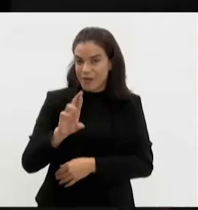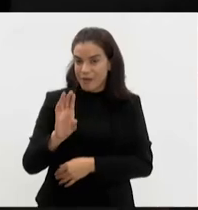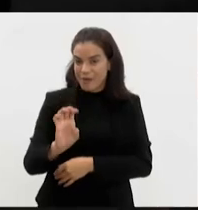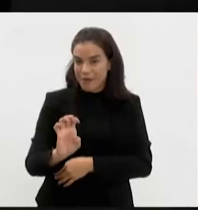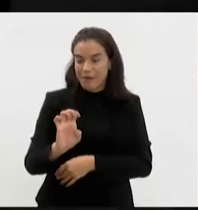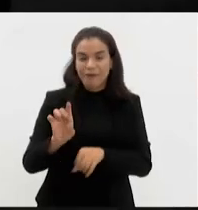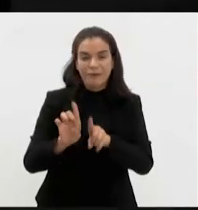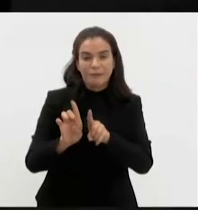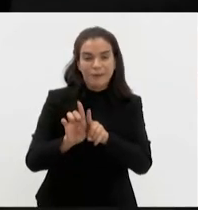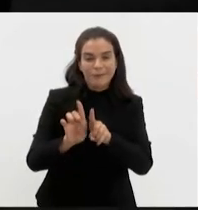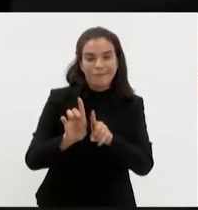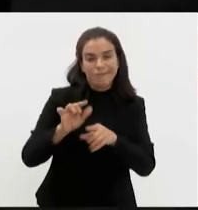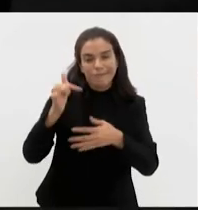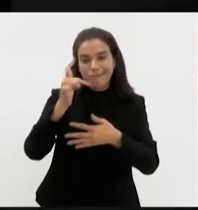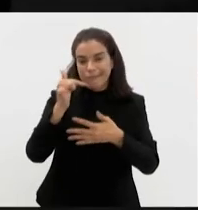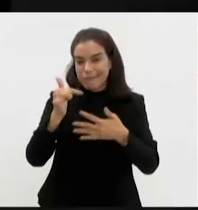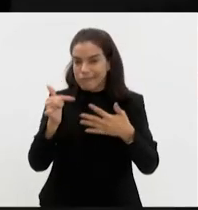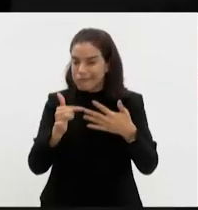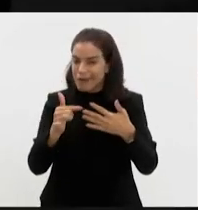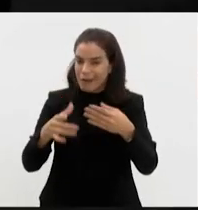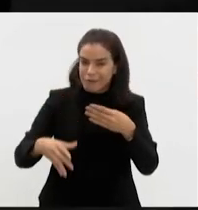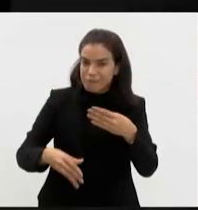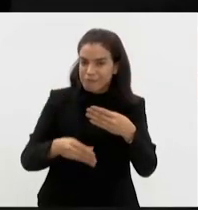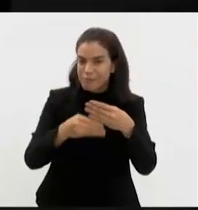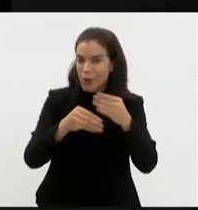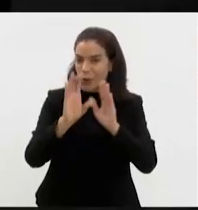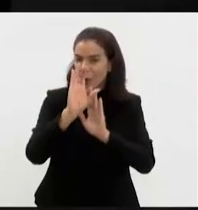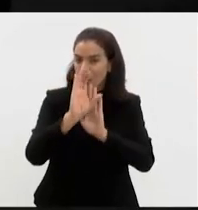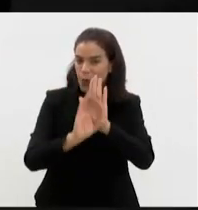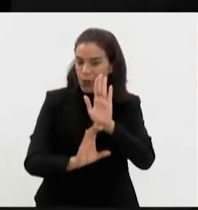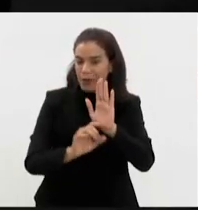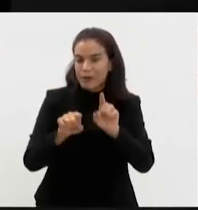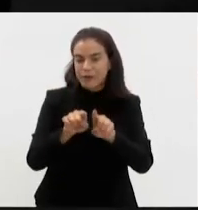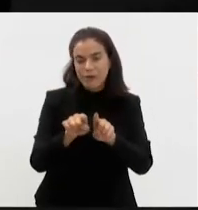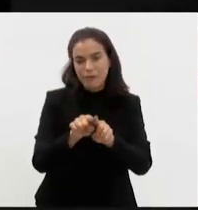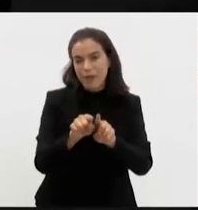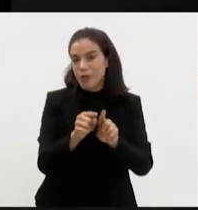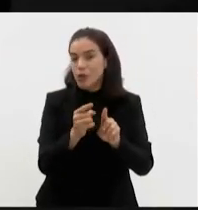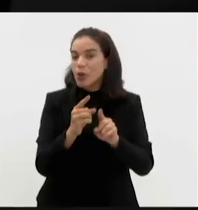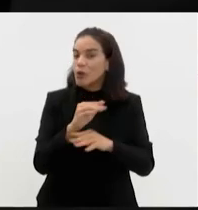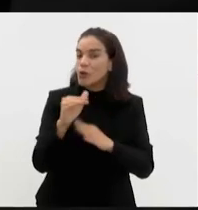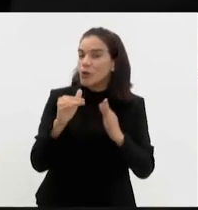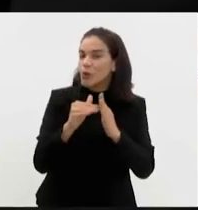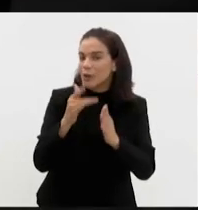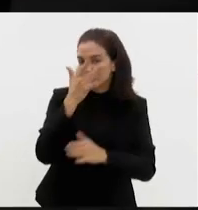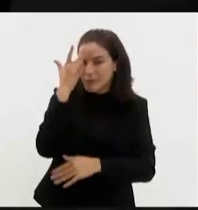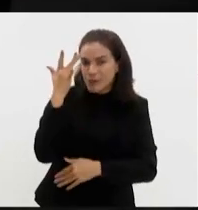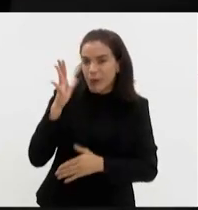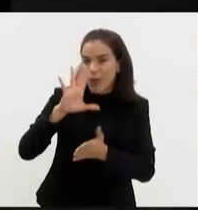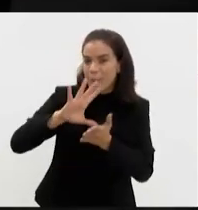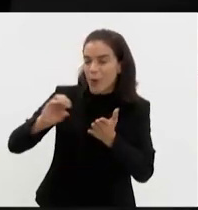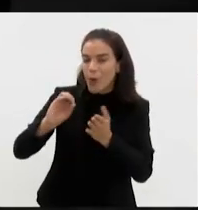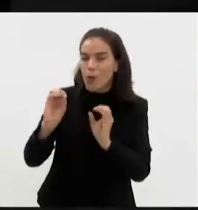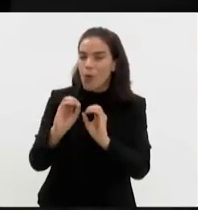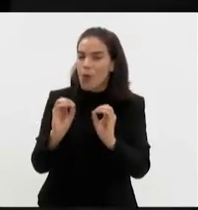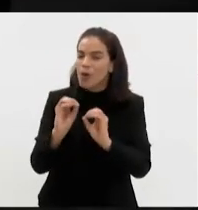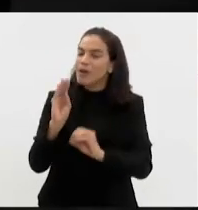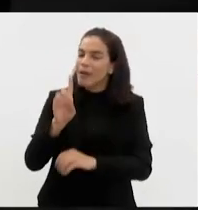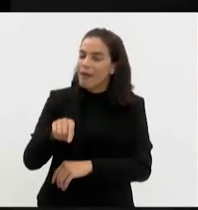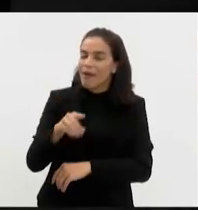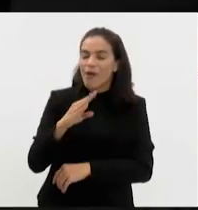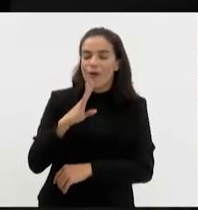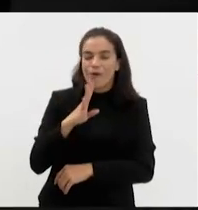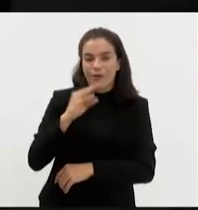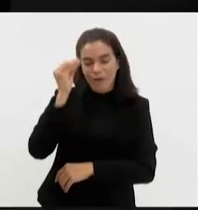possamos enriquecer ainda mais o nosso currículo e aquilo que ninguém rouba da gente que é o conhecimento Muito obrigado declaro